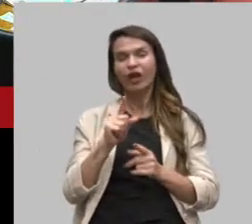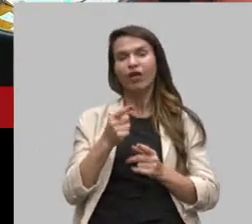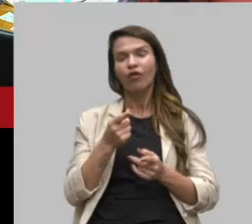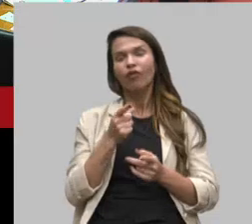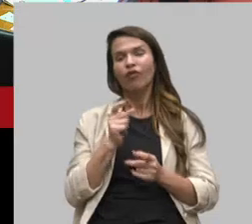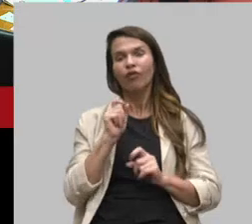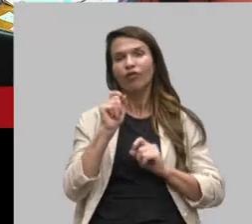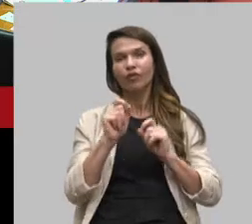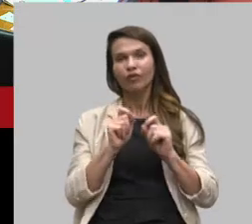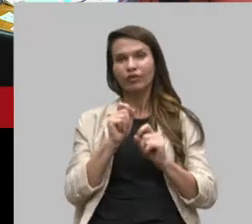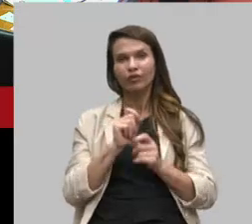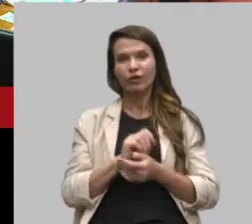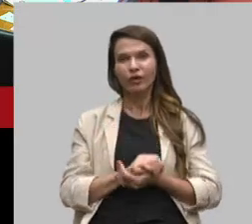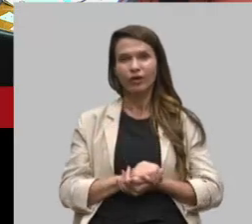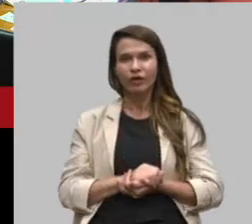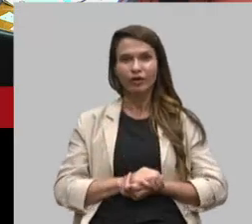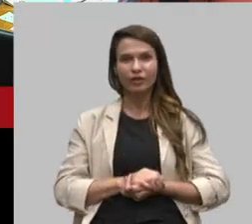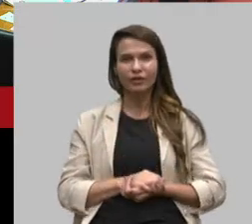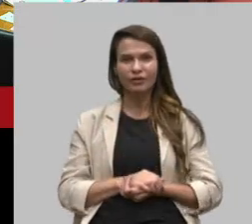eu